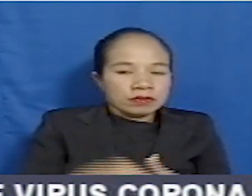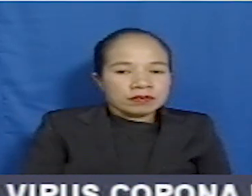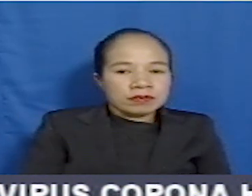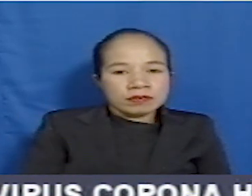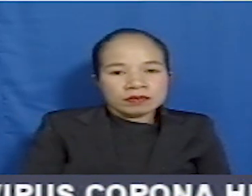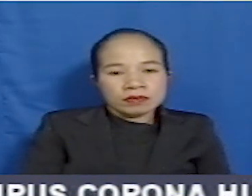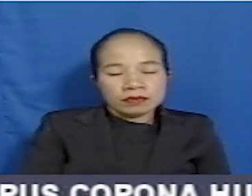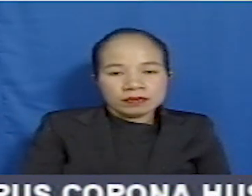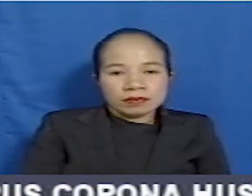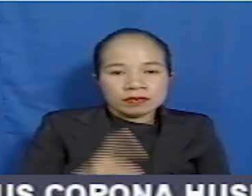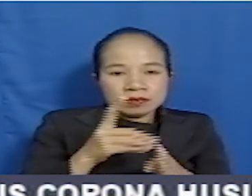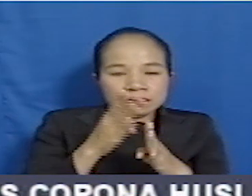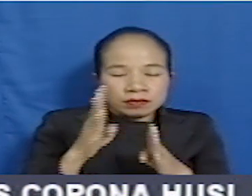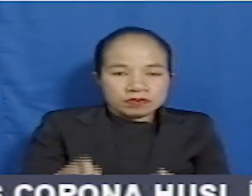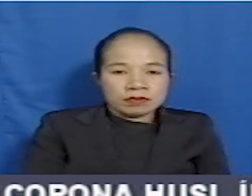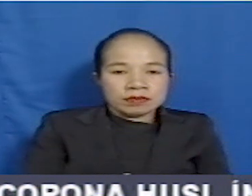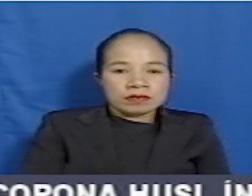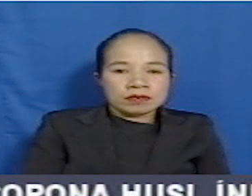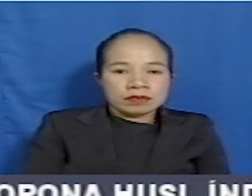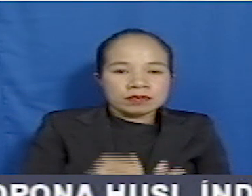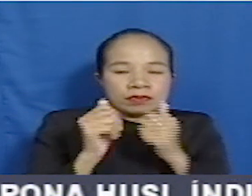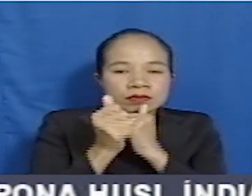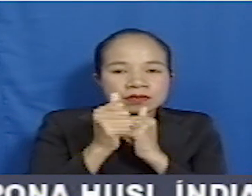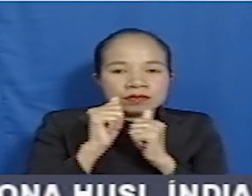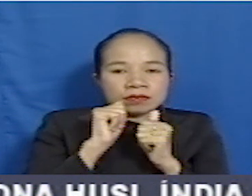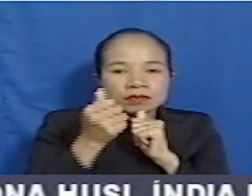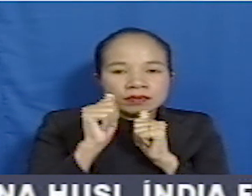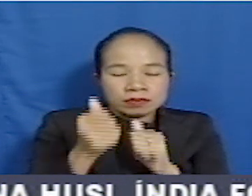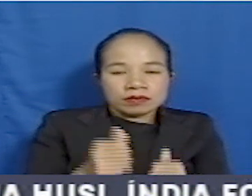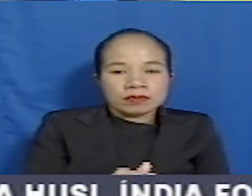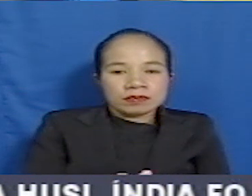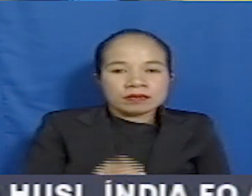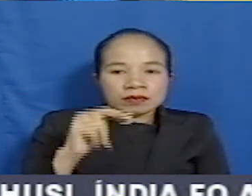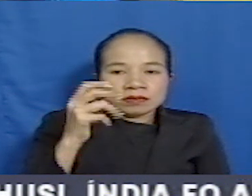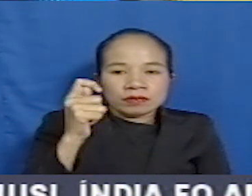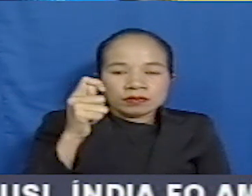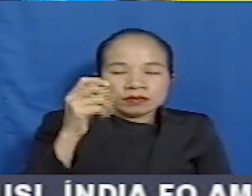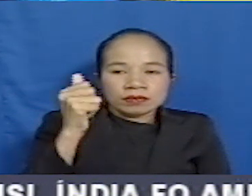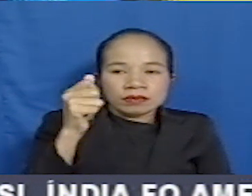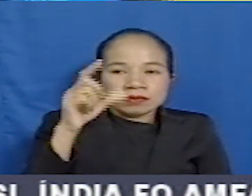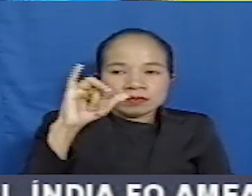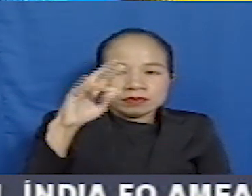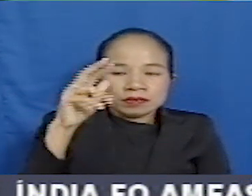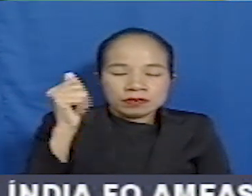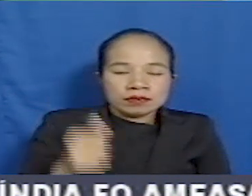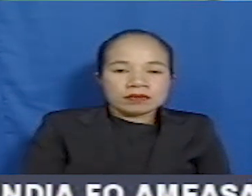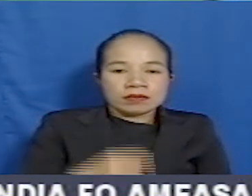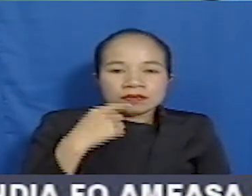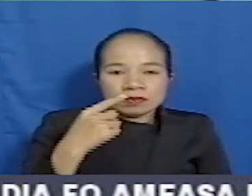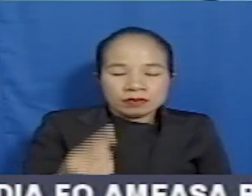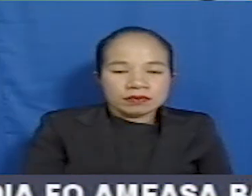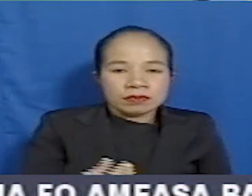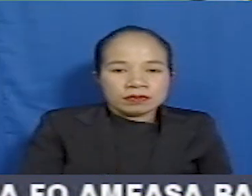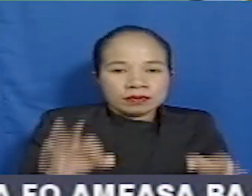Coordenadora Consciencialização na Advocacia Foco Pers, Natália de Jesus Cesaltino, considera resolução ONU importante.